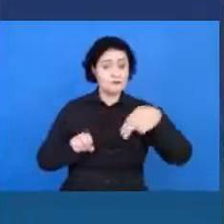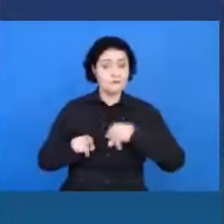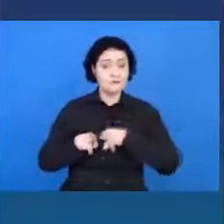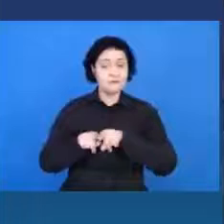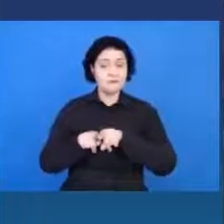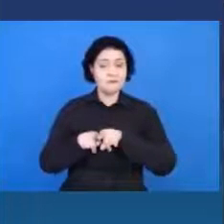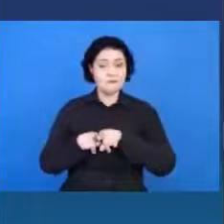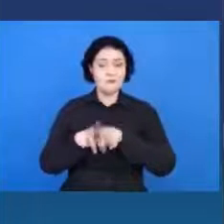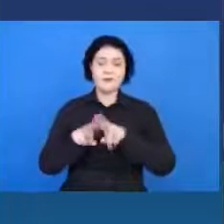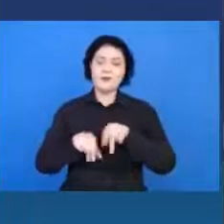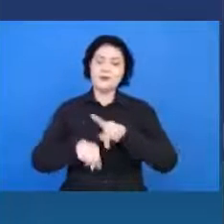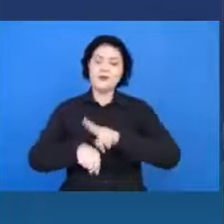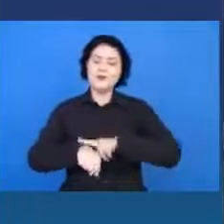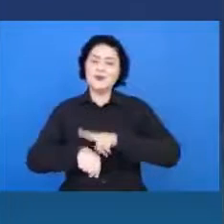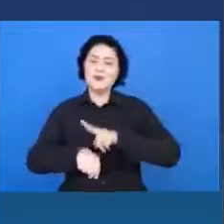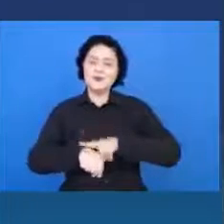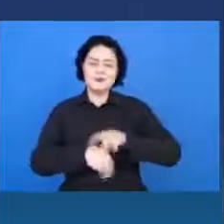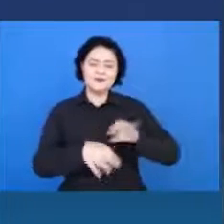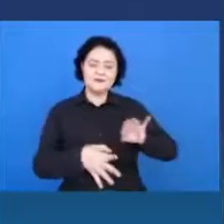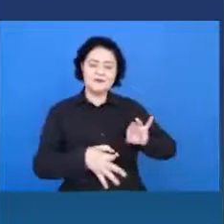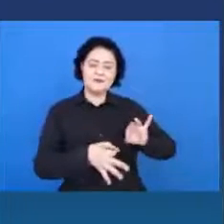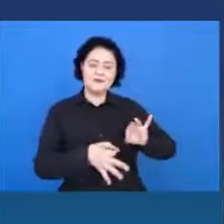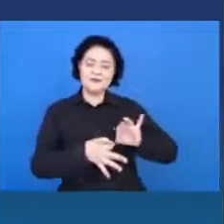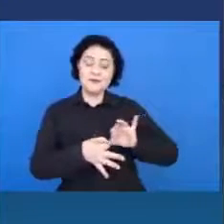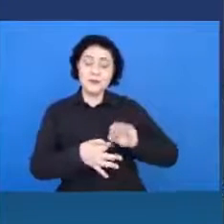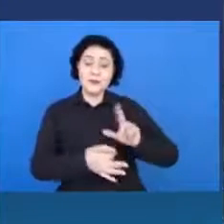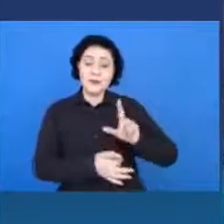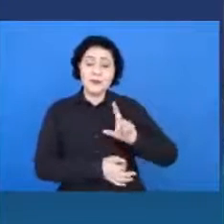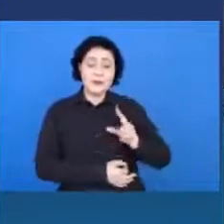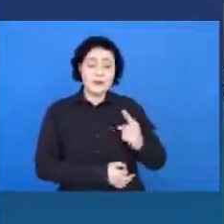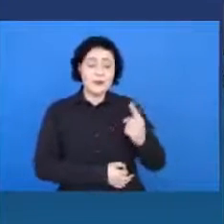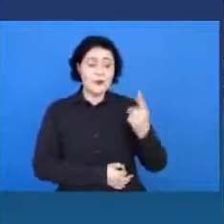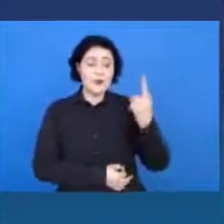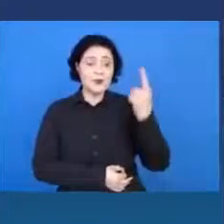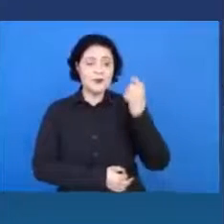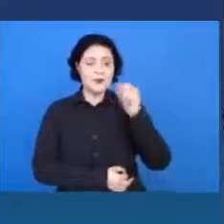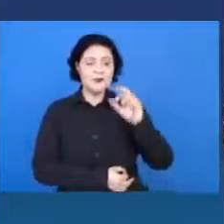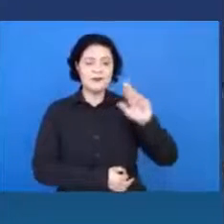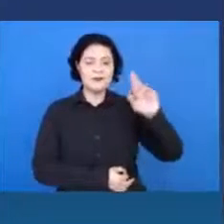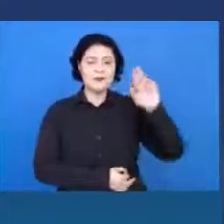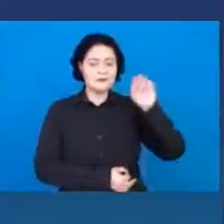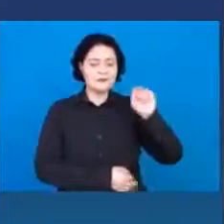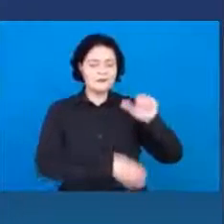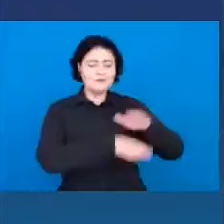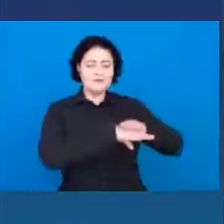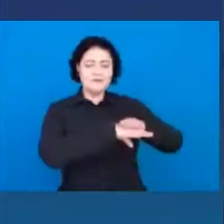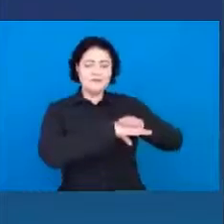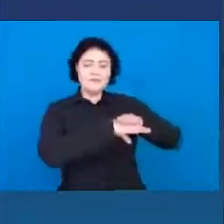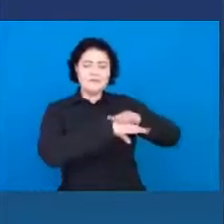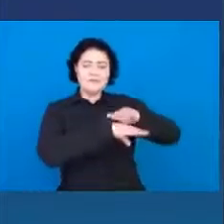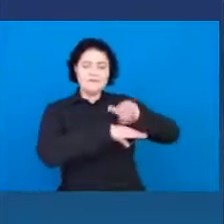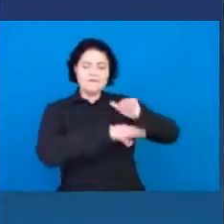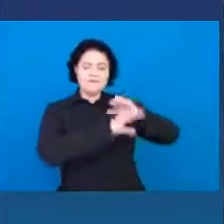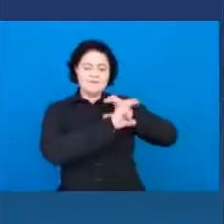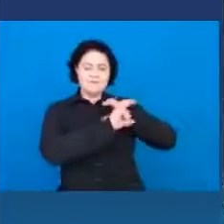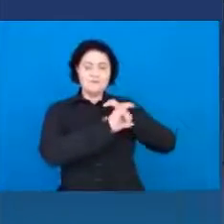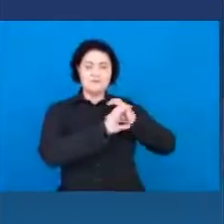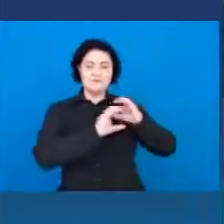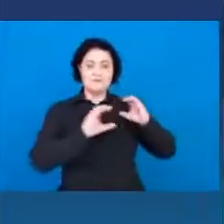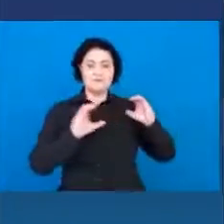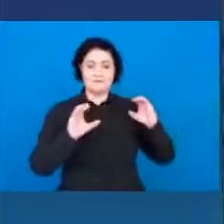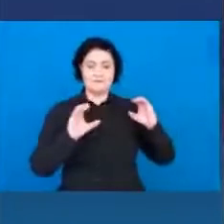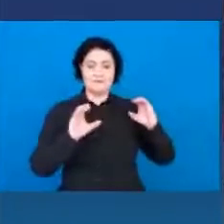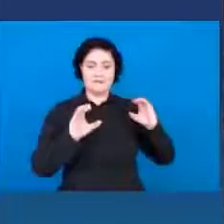E aí nessa hora Suprema haverá somente um ser a quem poderíamos chamar com inteira confiança